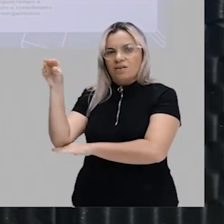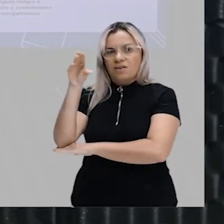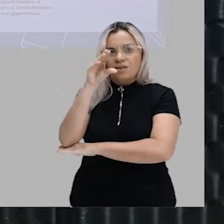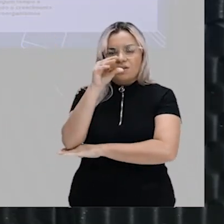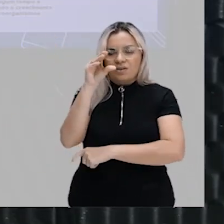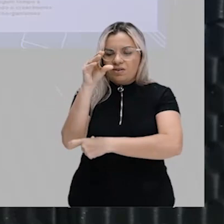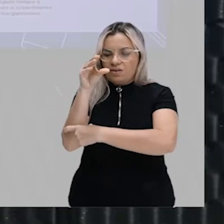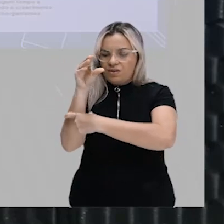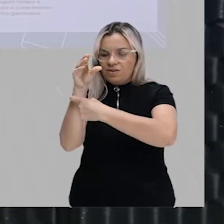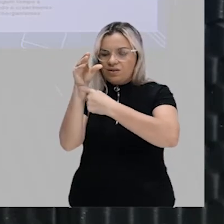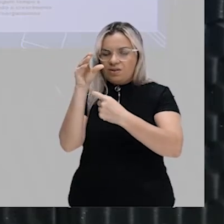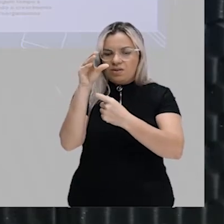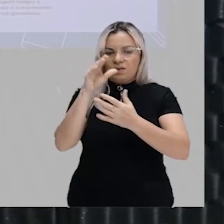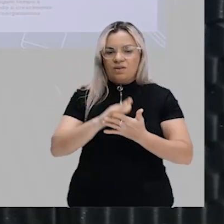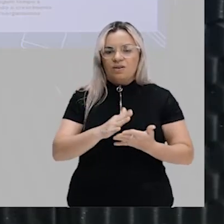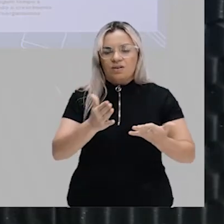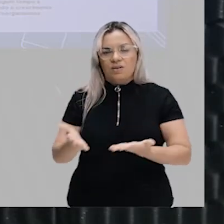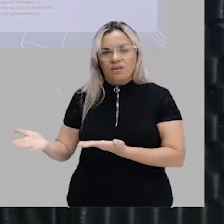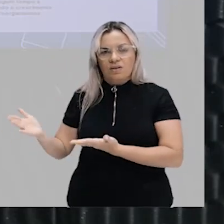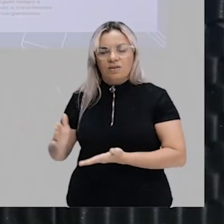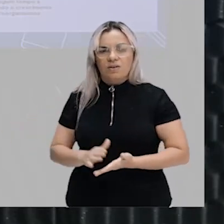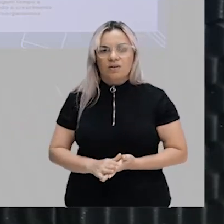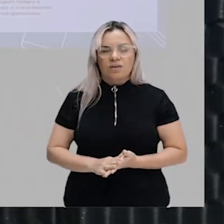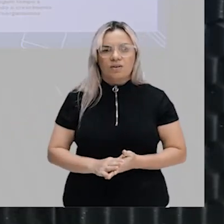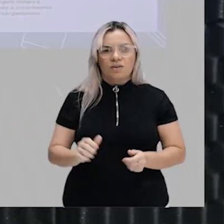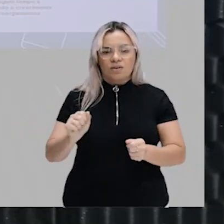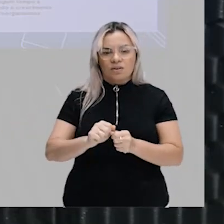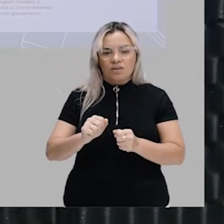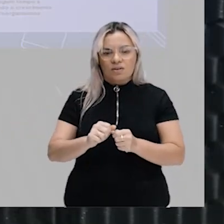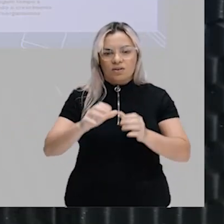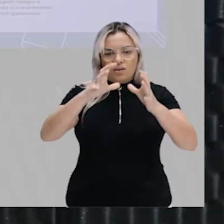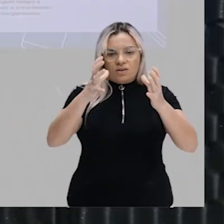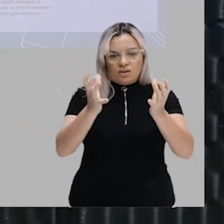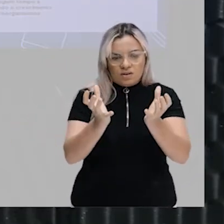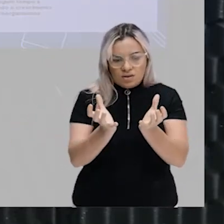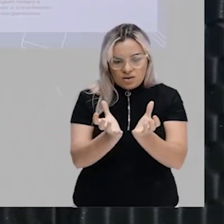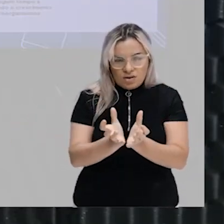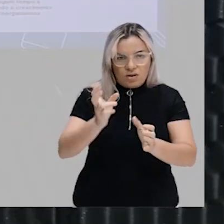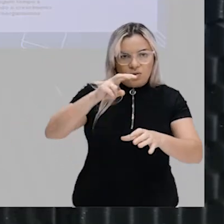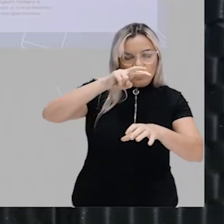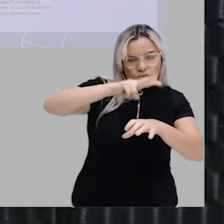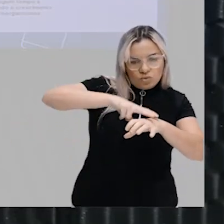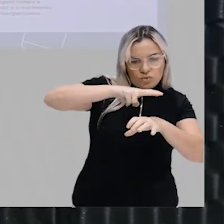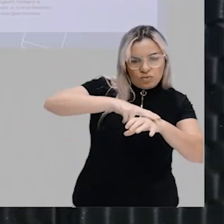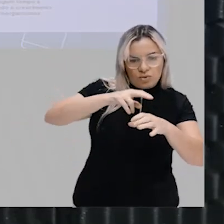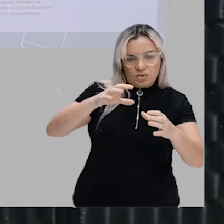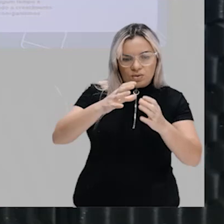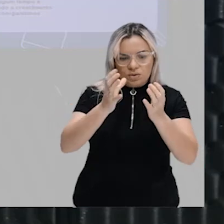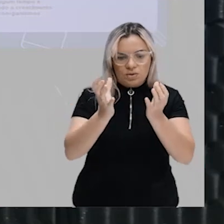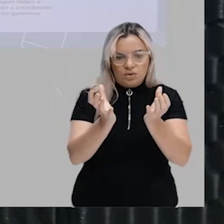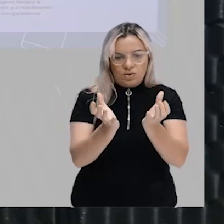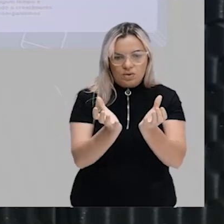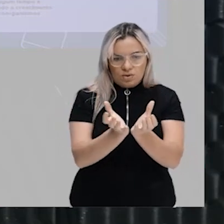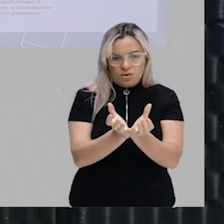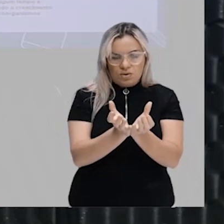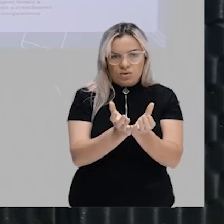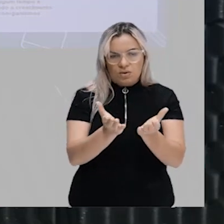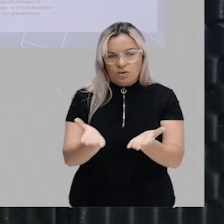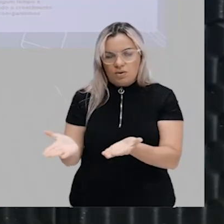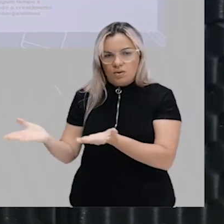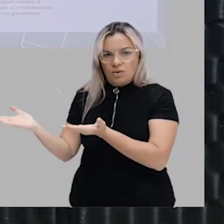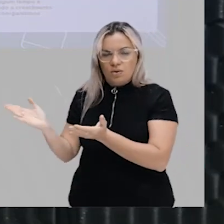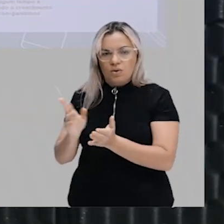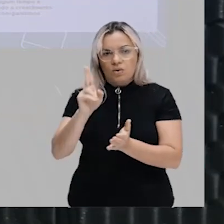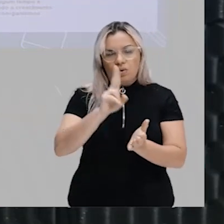cisne. Então, ele fez o seguinte procedimento: ele pegou um balão de vidro, tá? Esse tubo, esse recipiente aqui que é usado muito